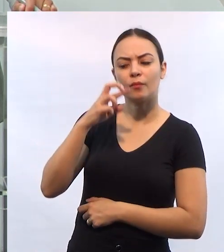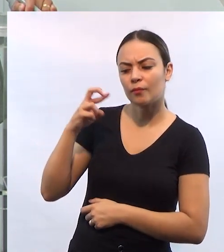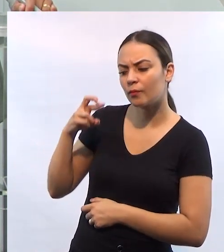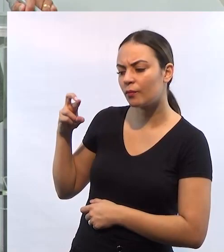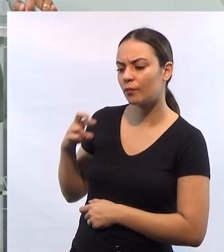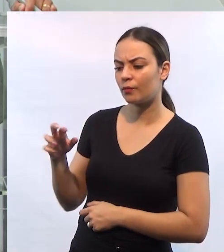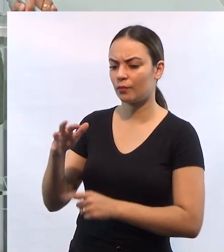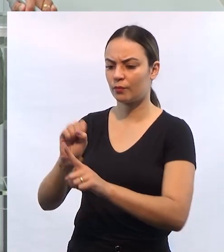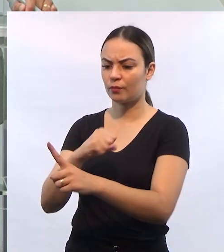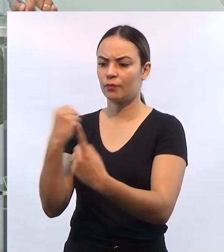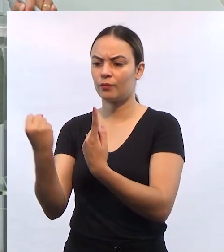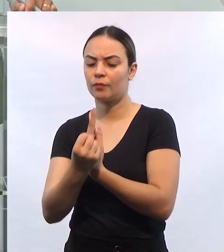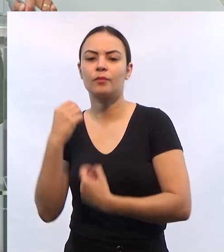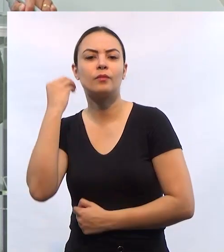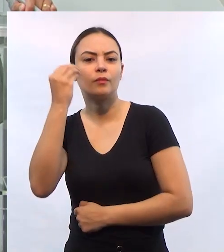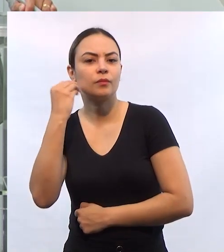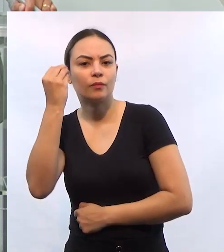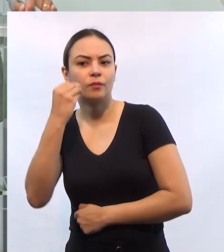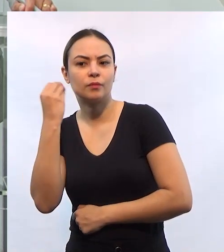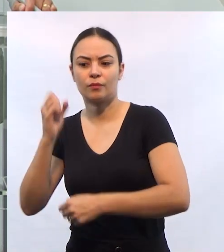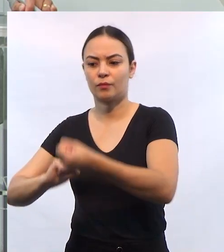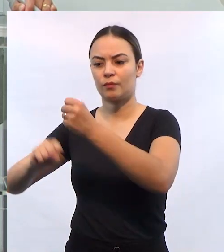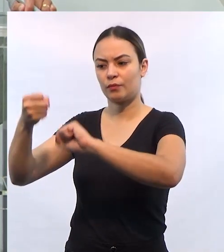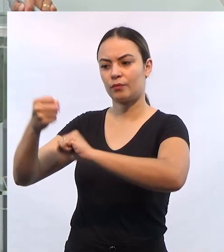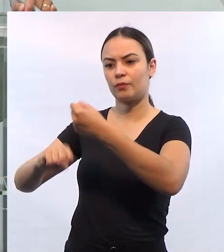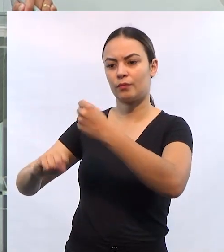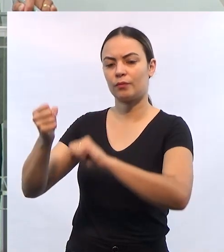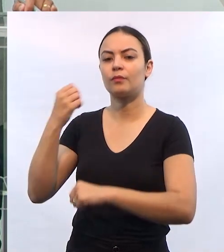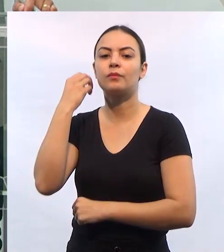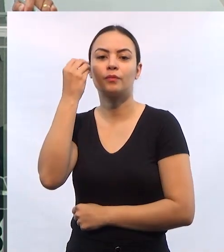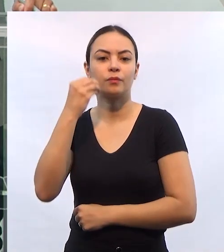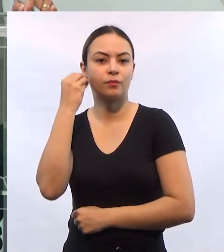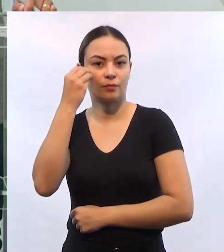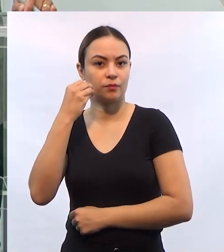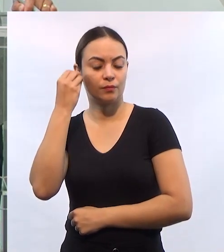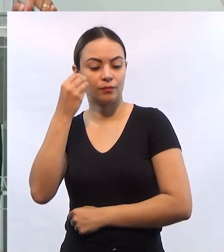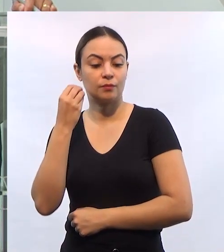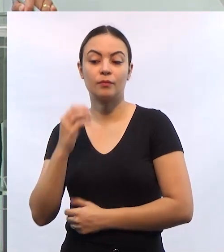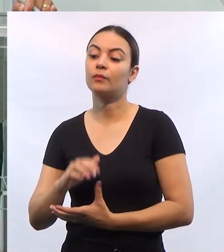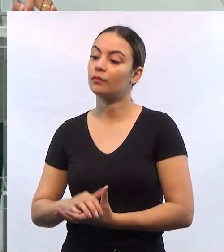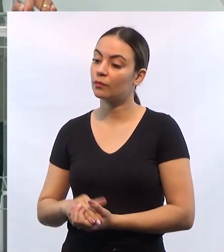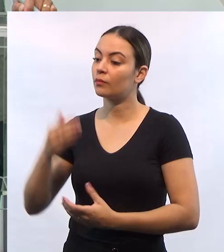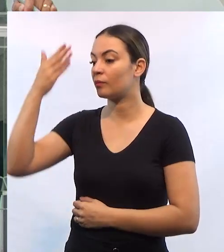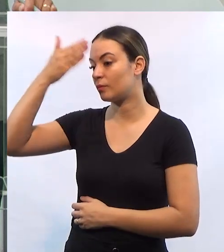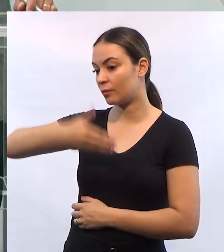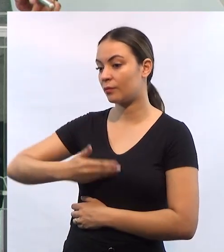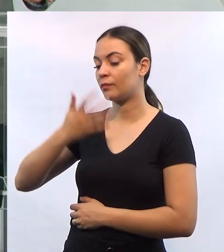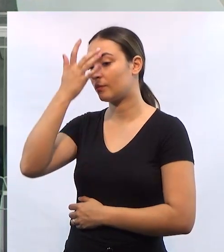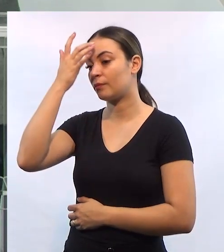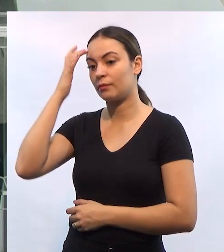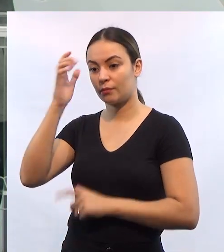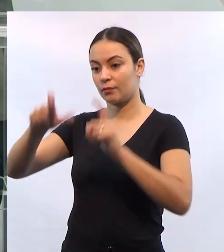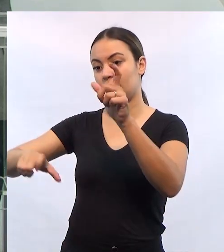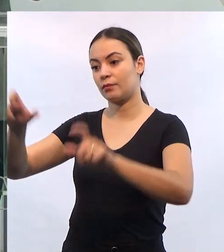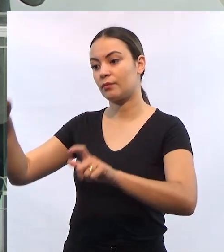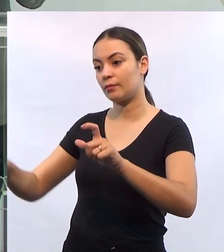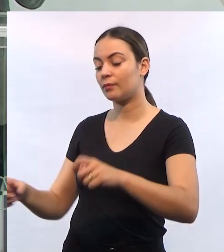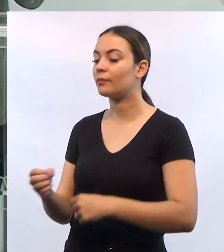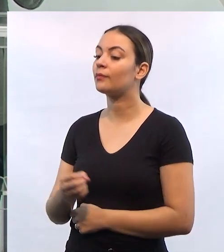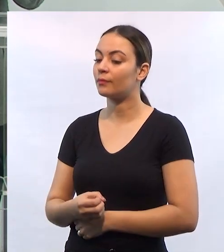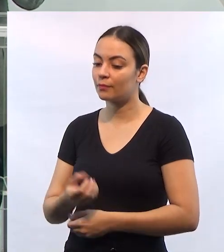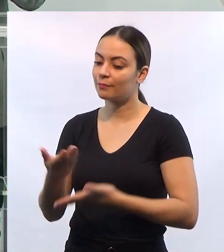lá a experiência na indústria, lá em Hawthorne, a experiência para verificar que as pessoas, quando elas eram